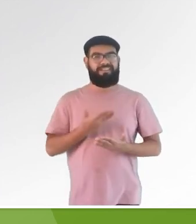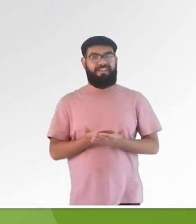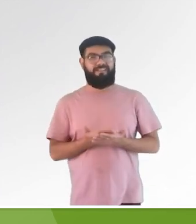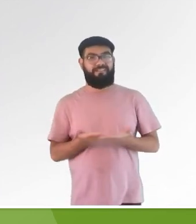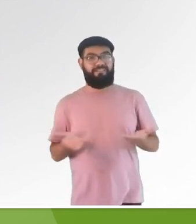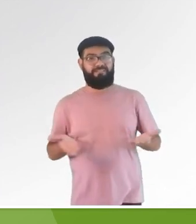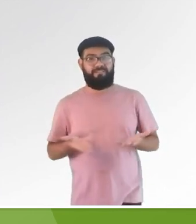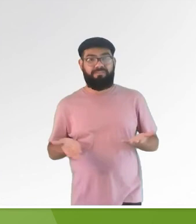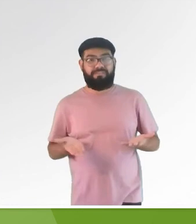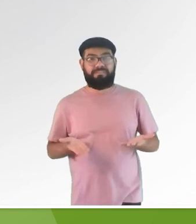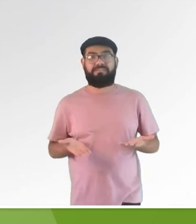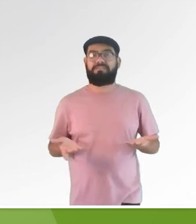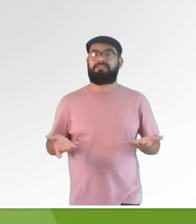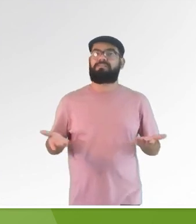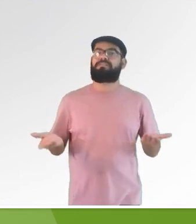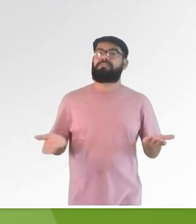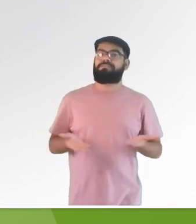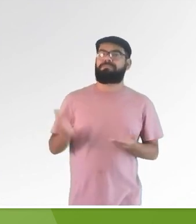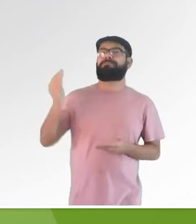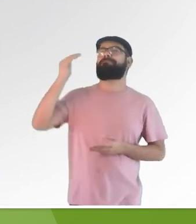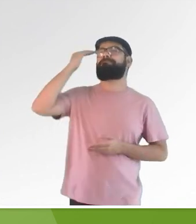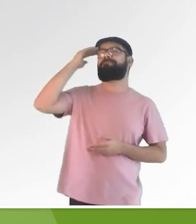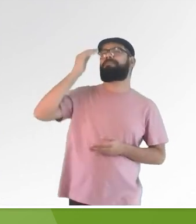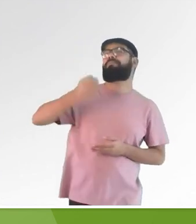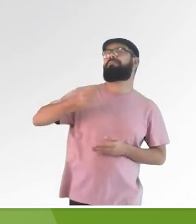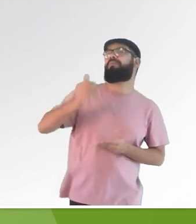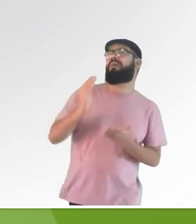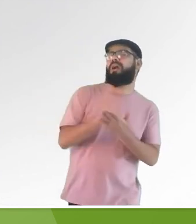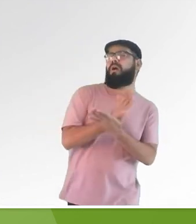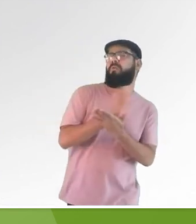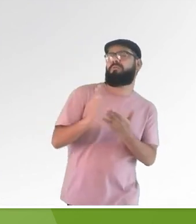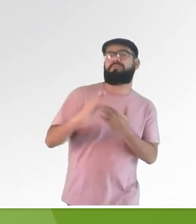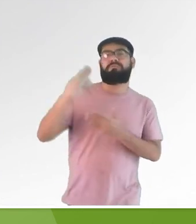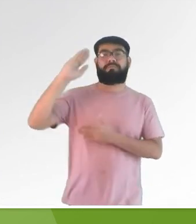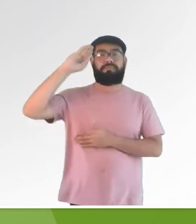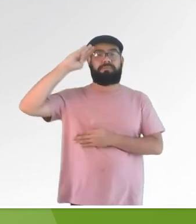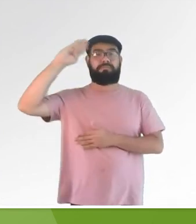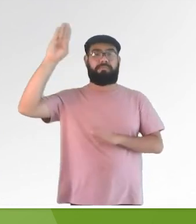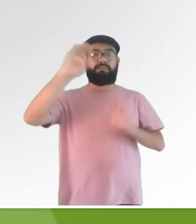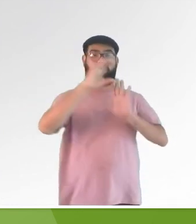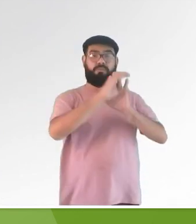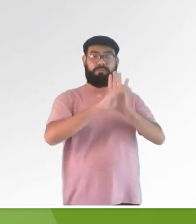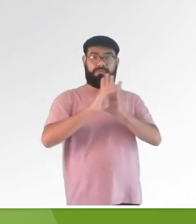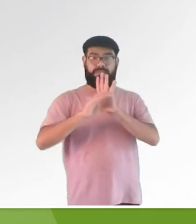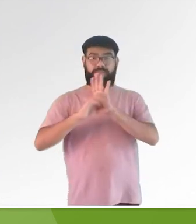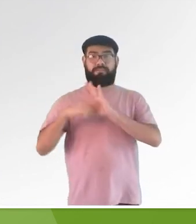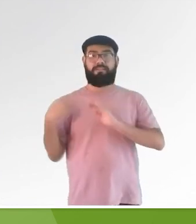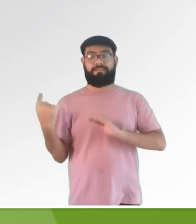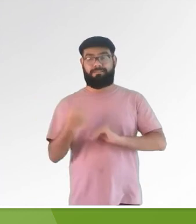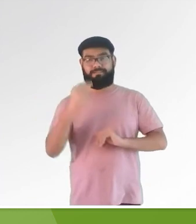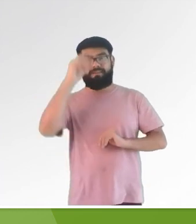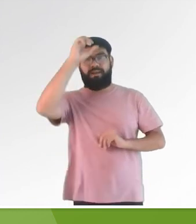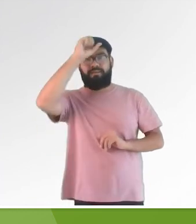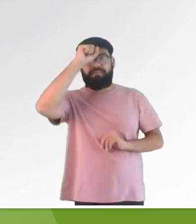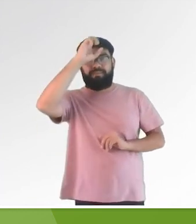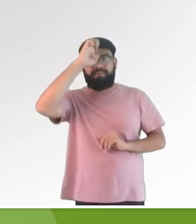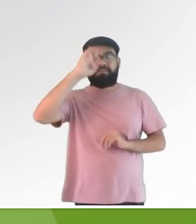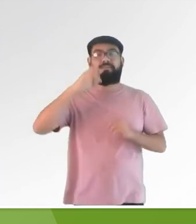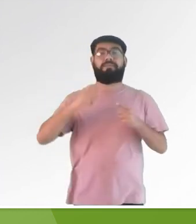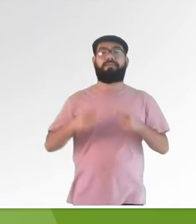gente compreendeu um pouco sobre alguns dos principais conceitos que a gente aprende, né, em ecologia, que é um ramo